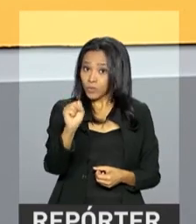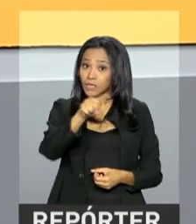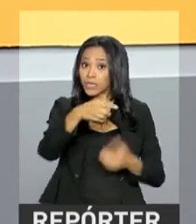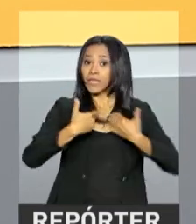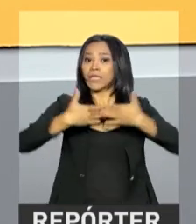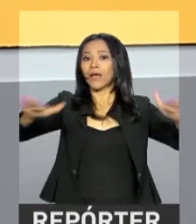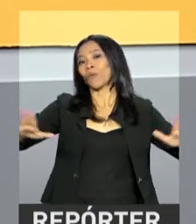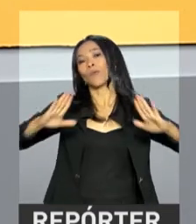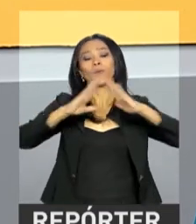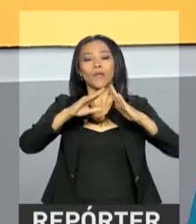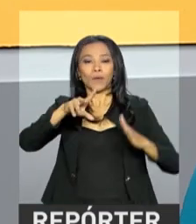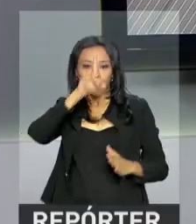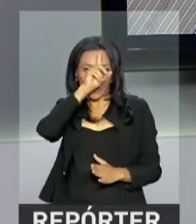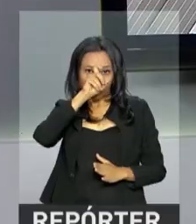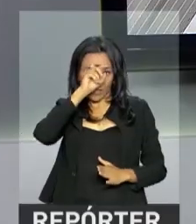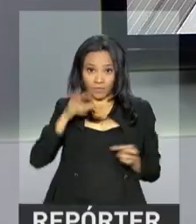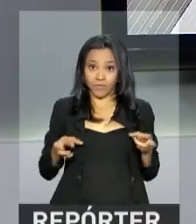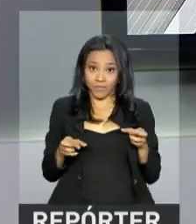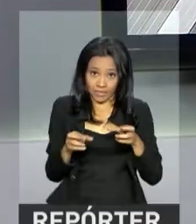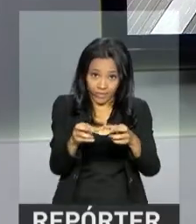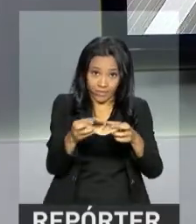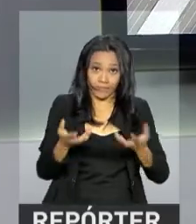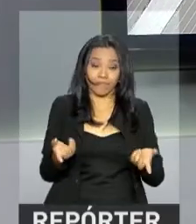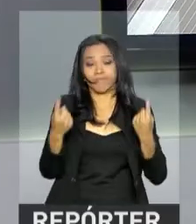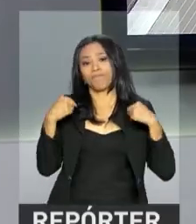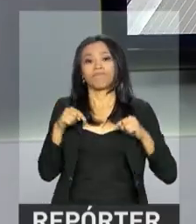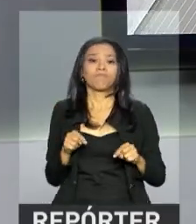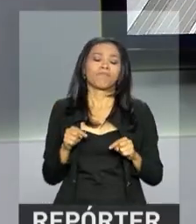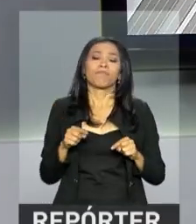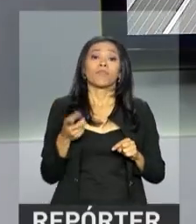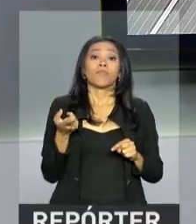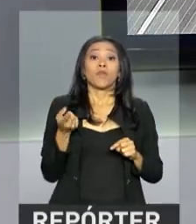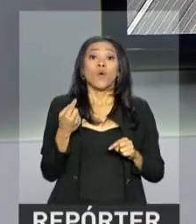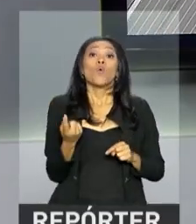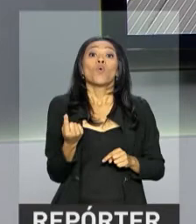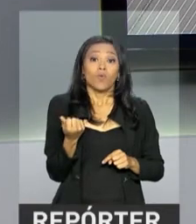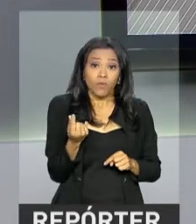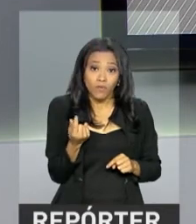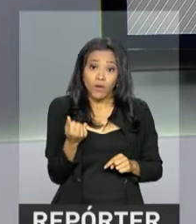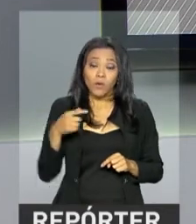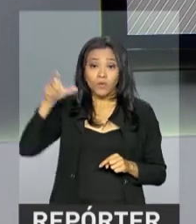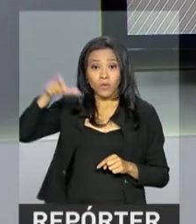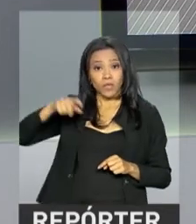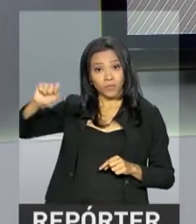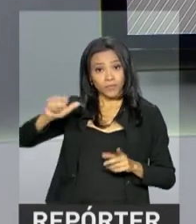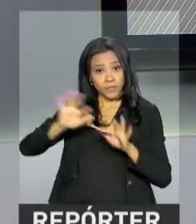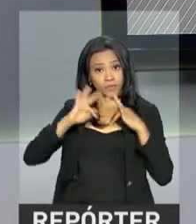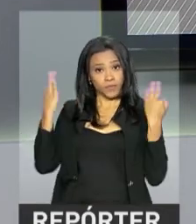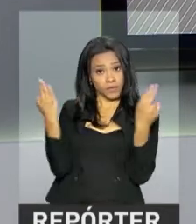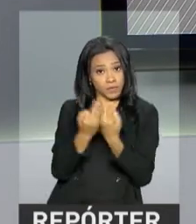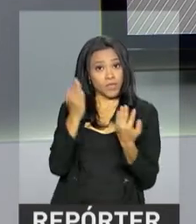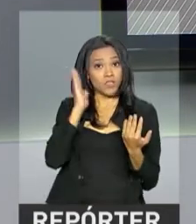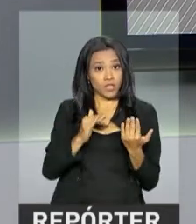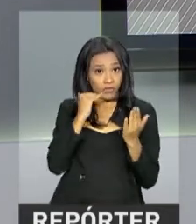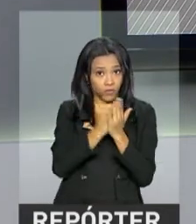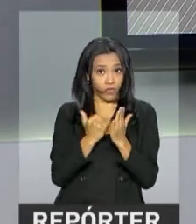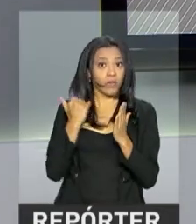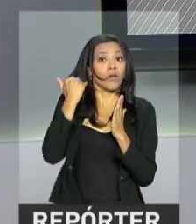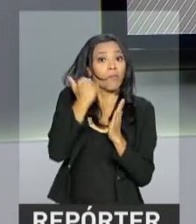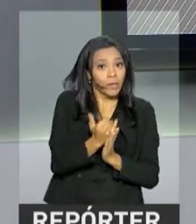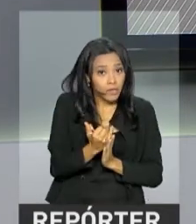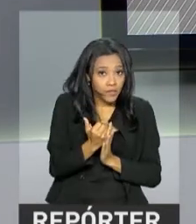hospital notre dame o valor do benefício do programa bolsa família foi reajustado o